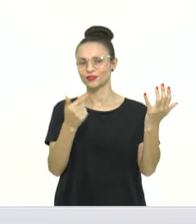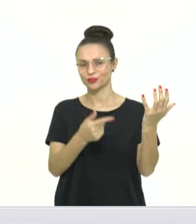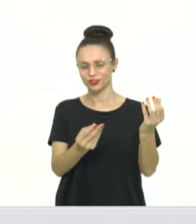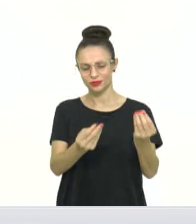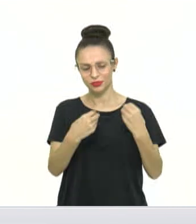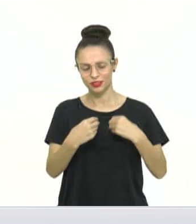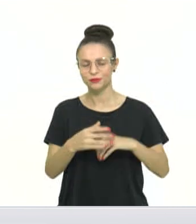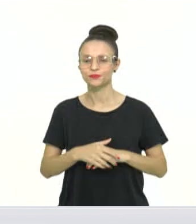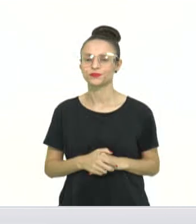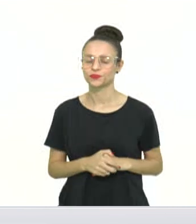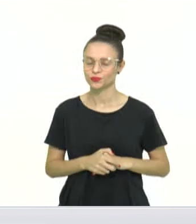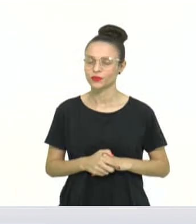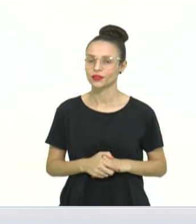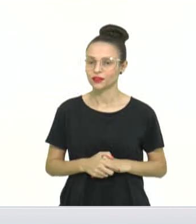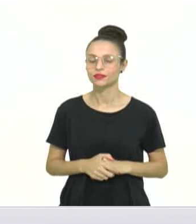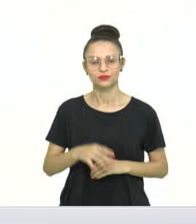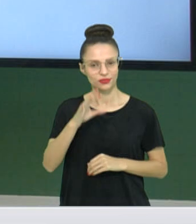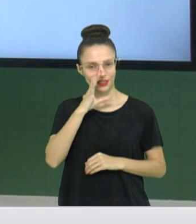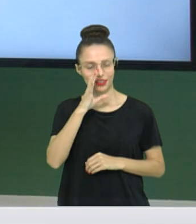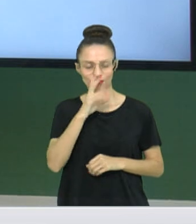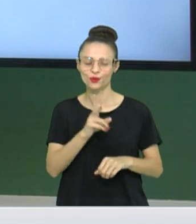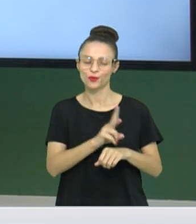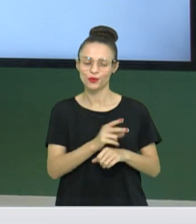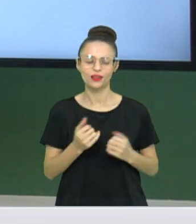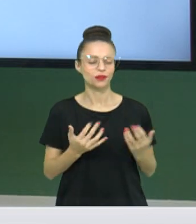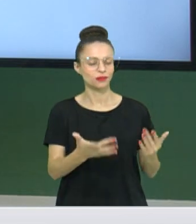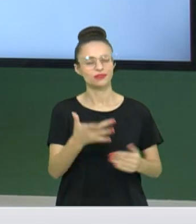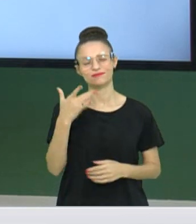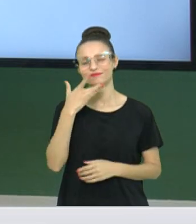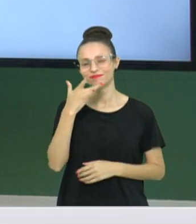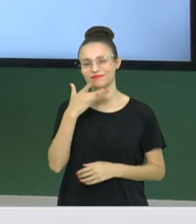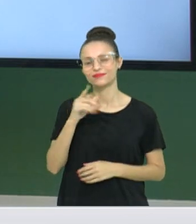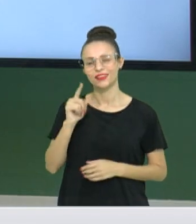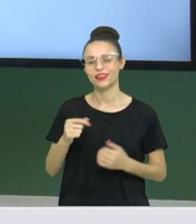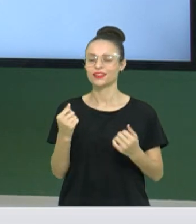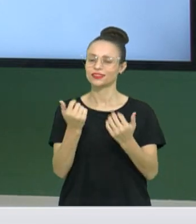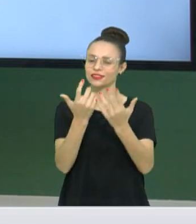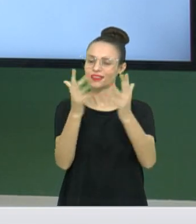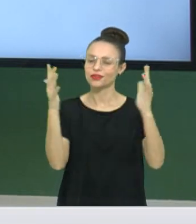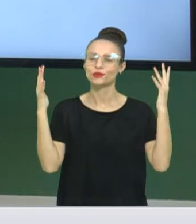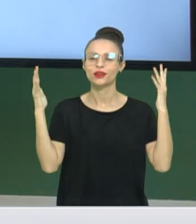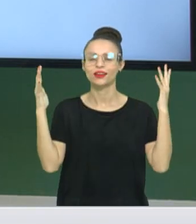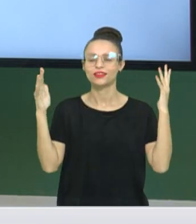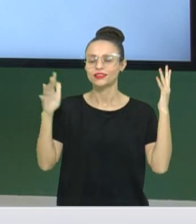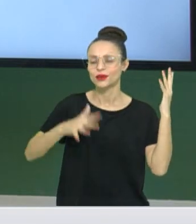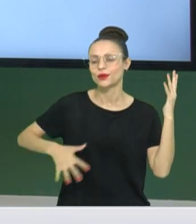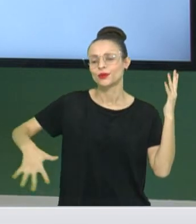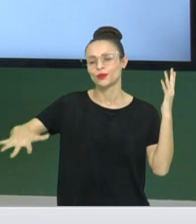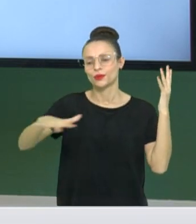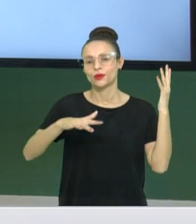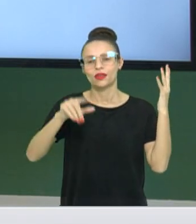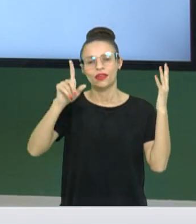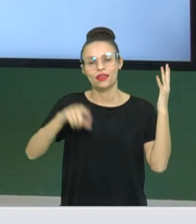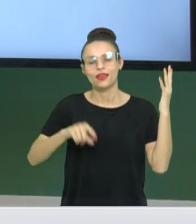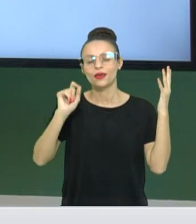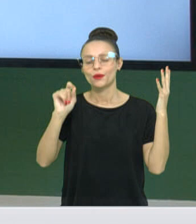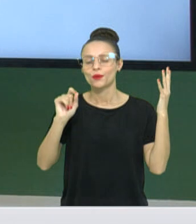nos proporciona. É incrível, cuidar de plantas é uma delícia, né? A natureza ela é uma grande